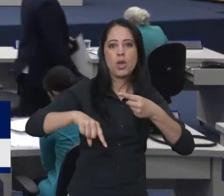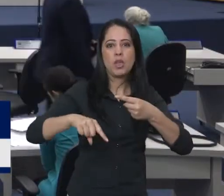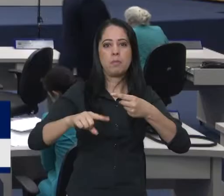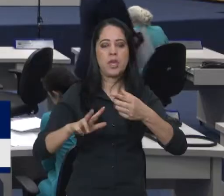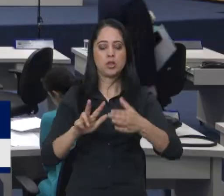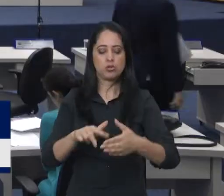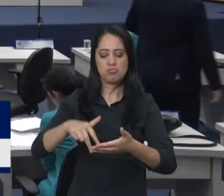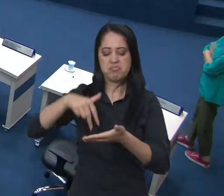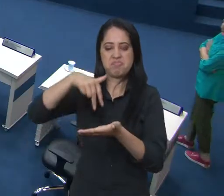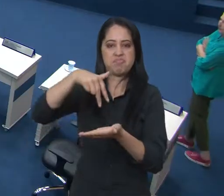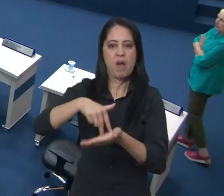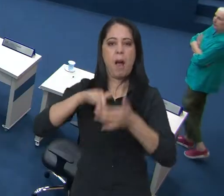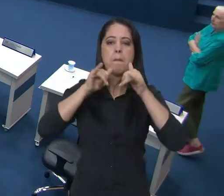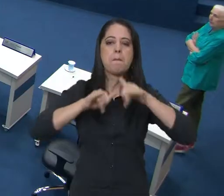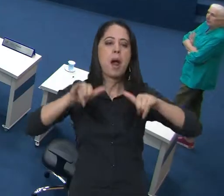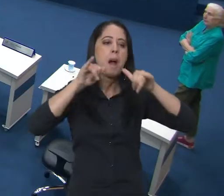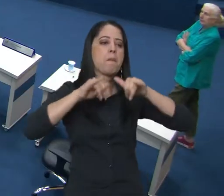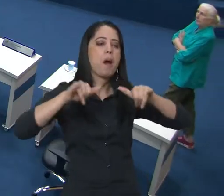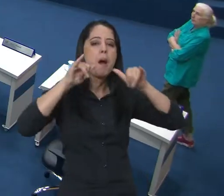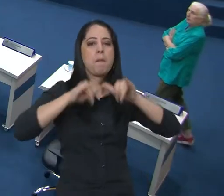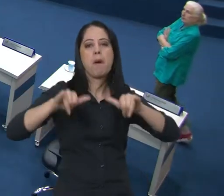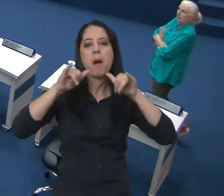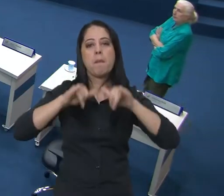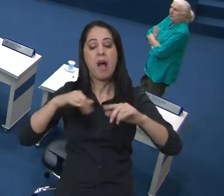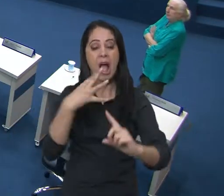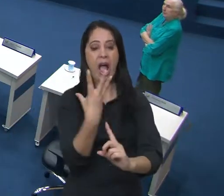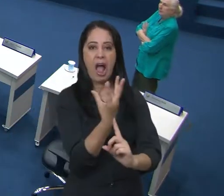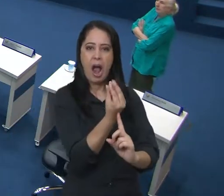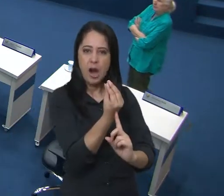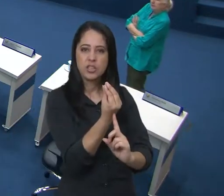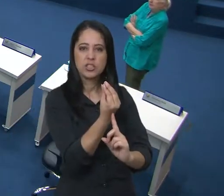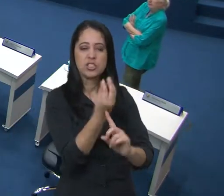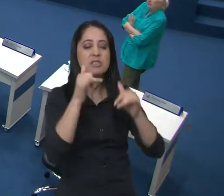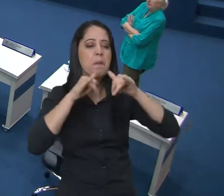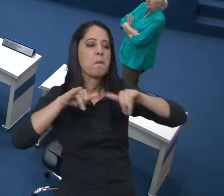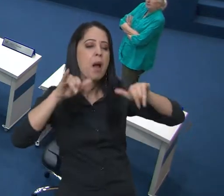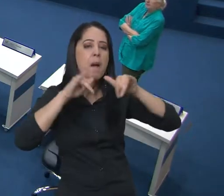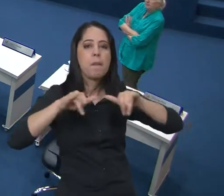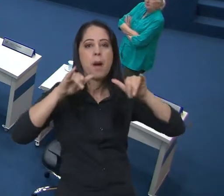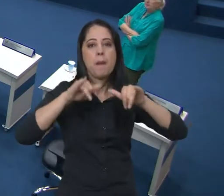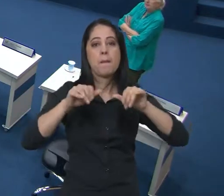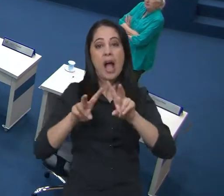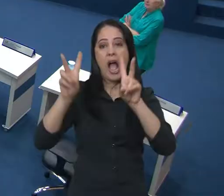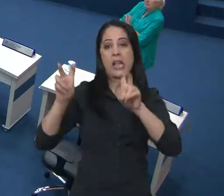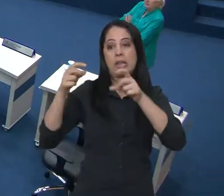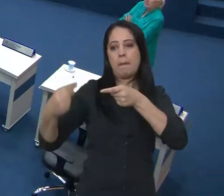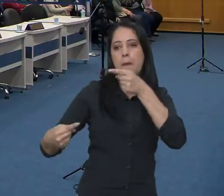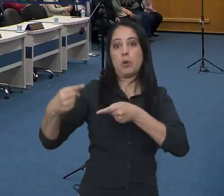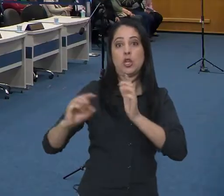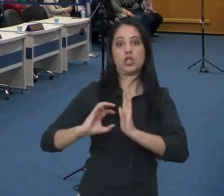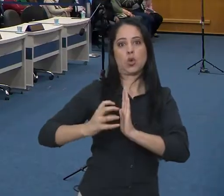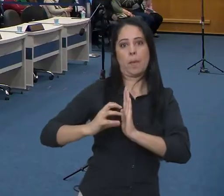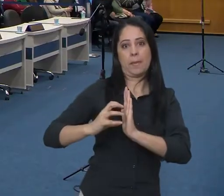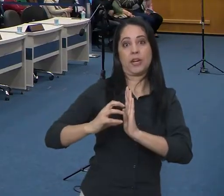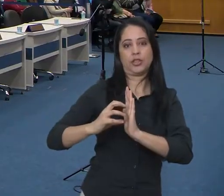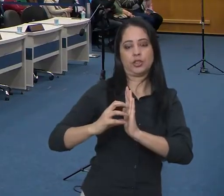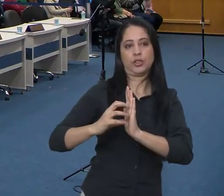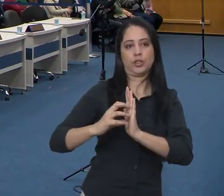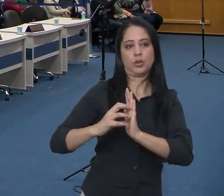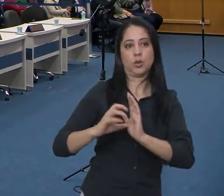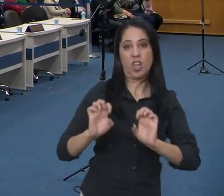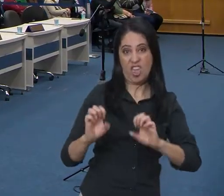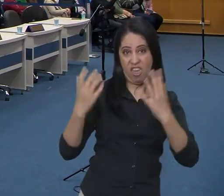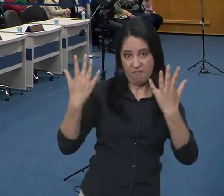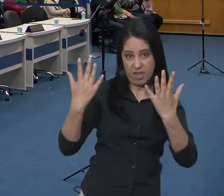apoio explícito ou críticas a um partido político ou candidatos por artistas contratados para atuar em eventos